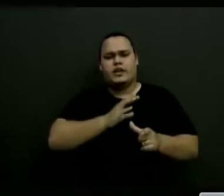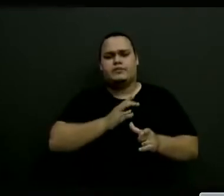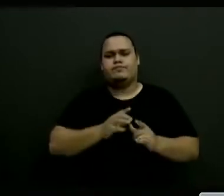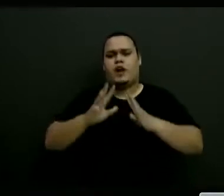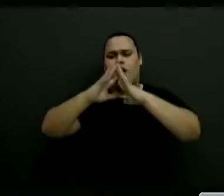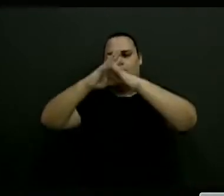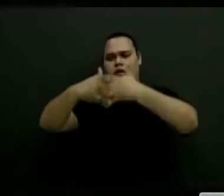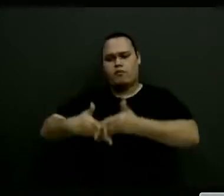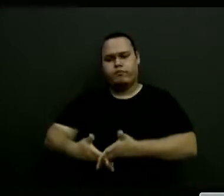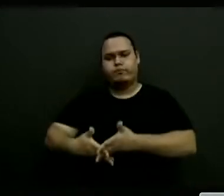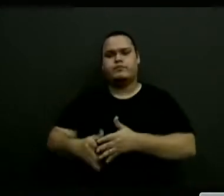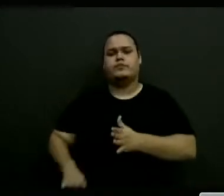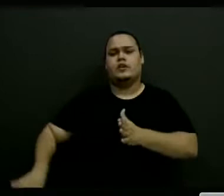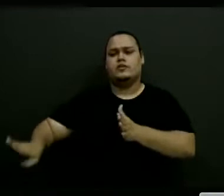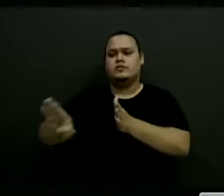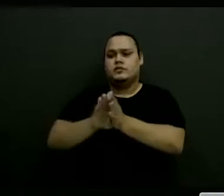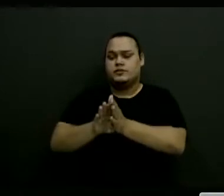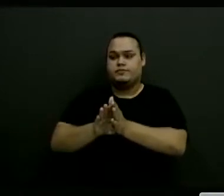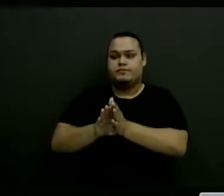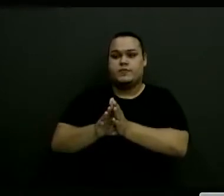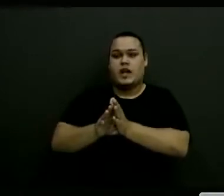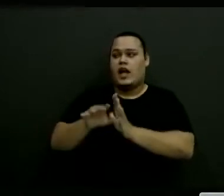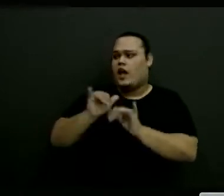do Senhor está sobre mim,